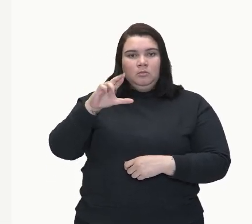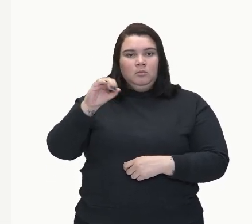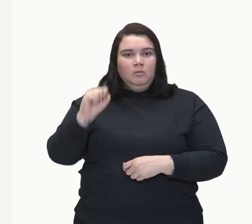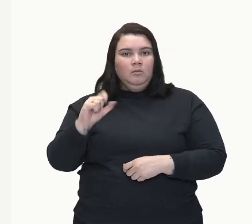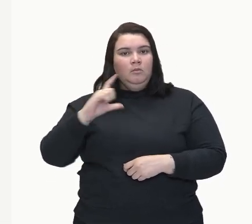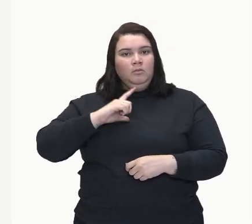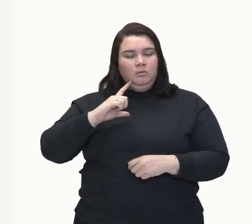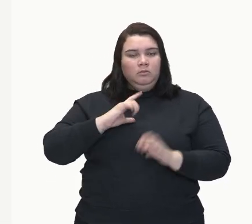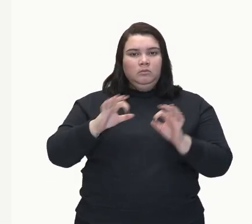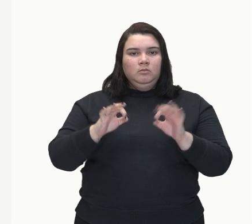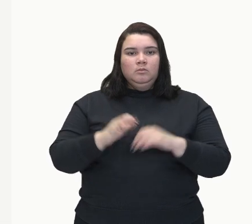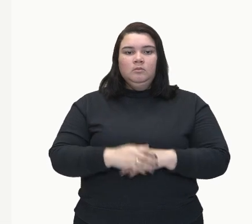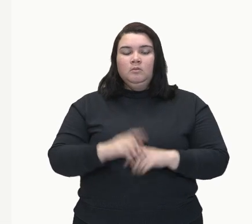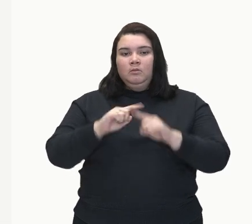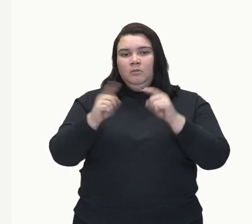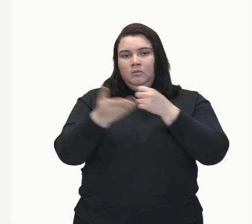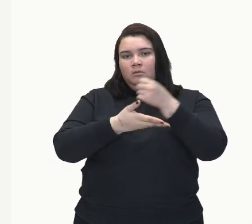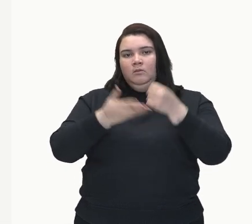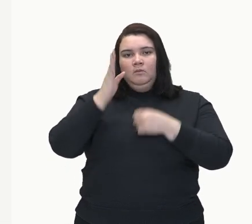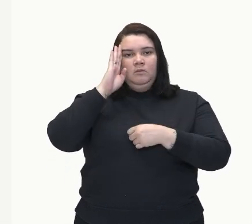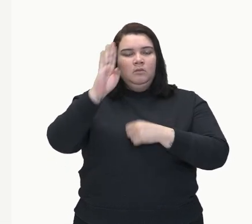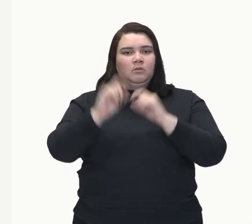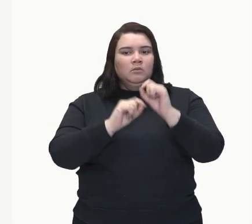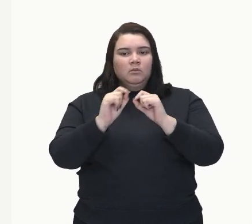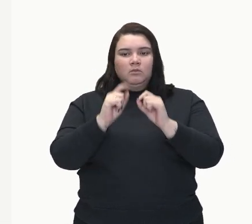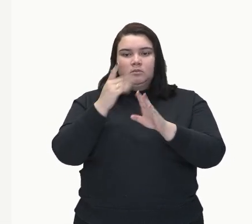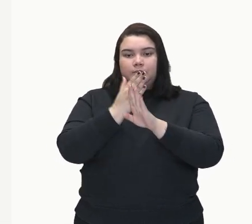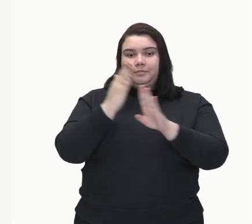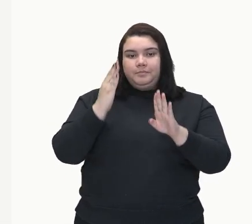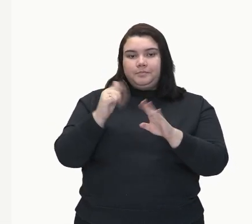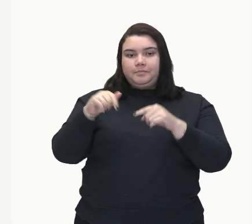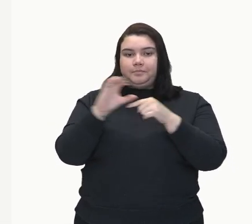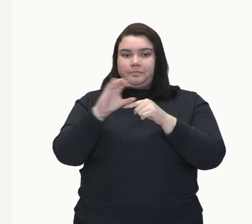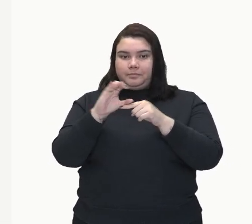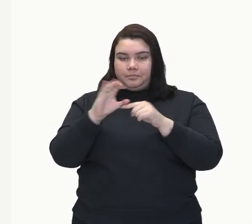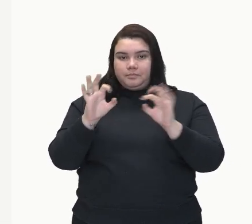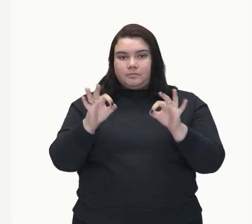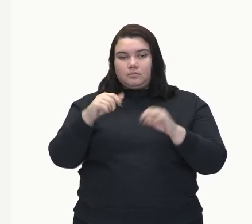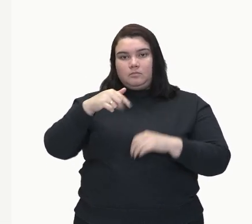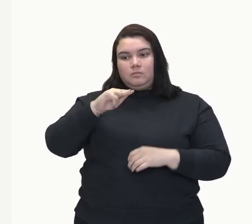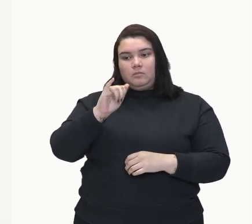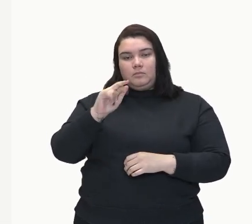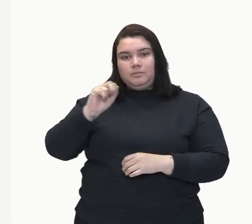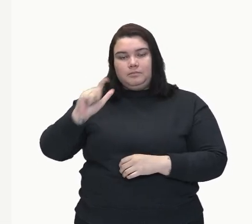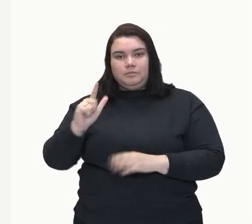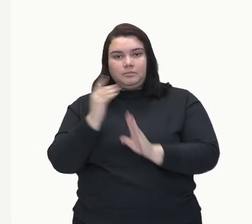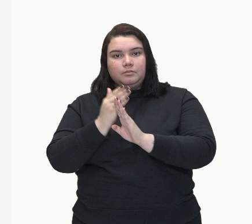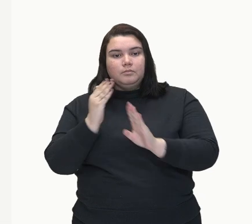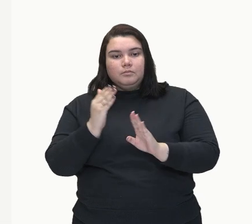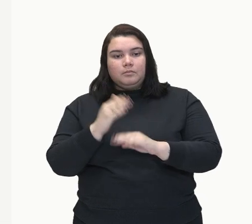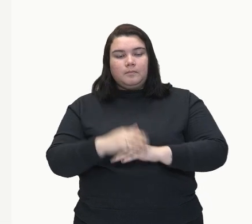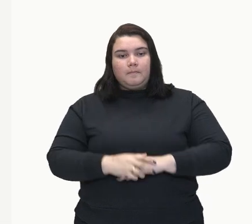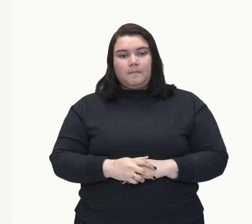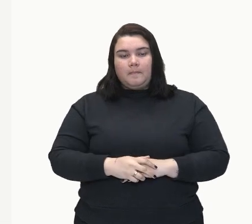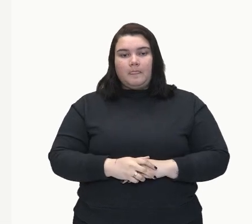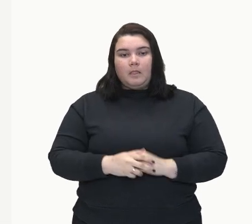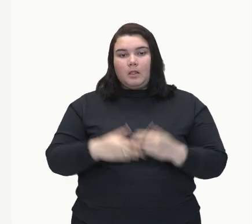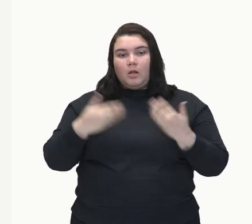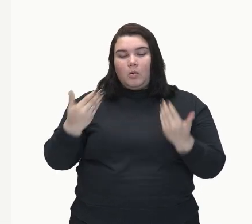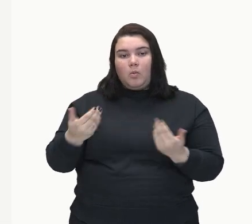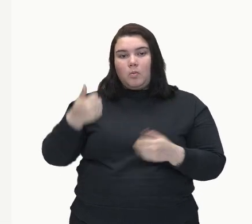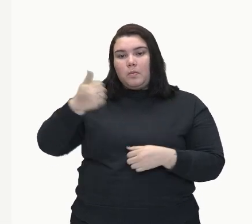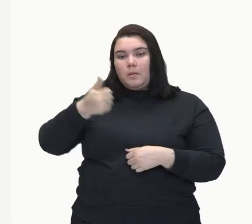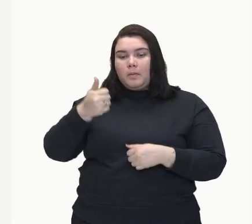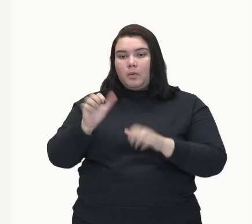identificar o carbono assimétrico para saber se existe isomeria. Então, observe, esse ligante 1 é o